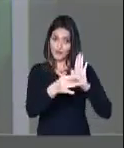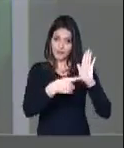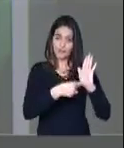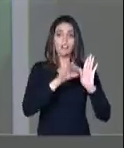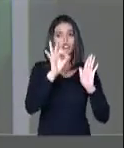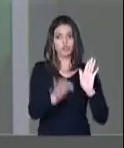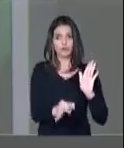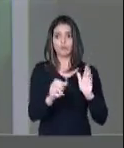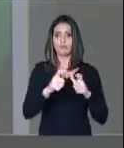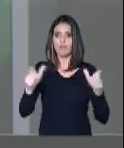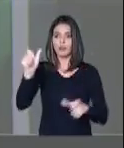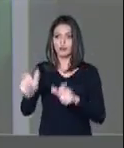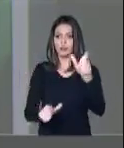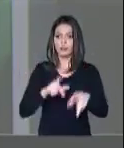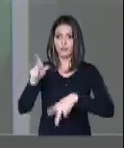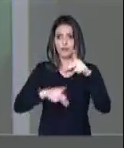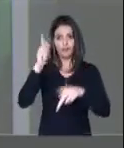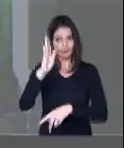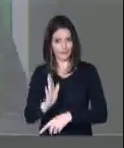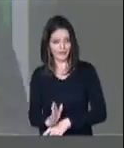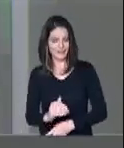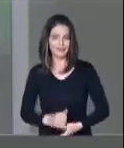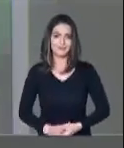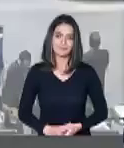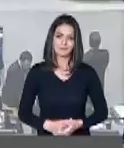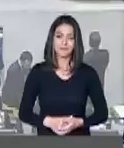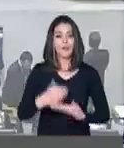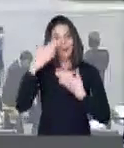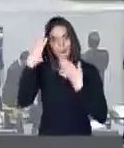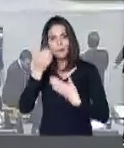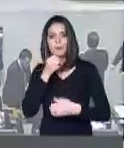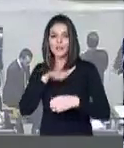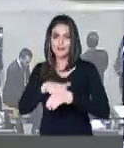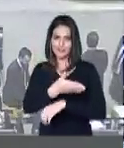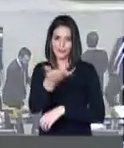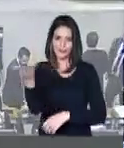que é um destaque justo para a maioria dos brasileiros. Obrigado, boa noite. Deputado...